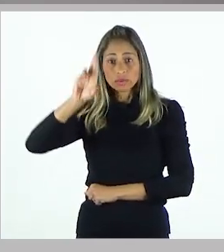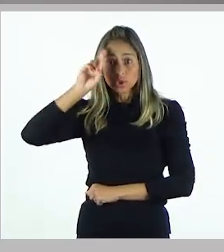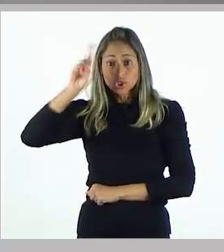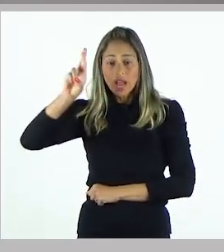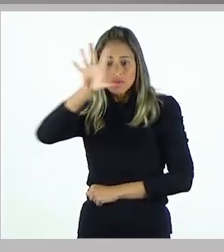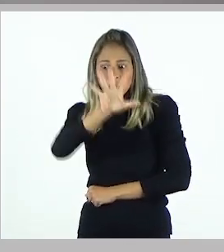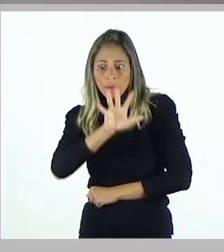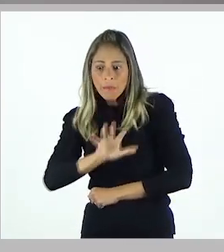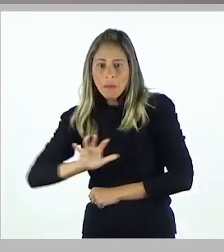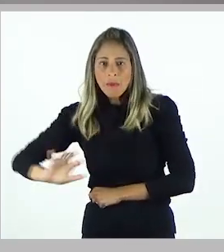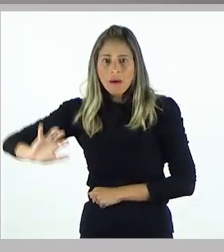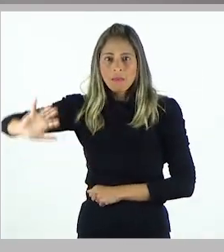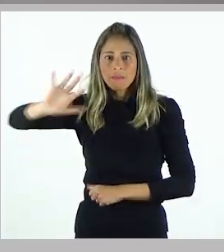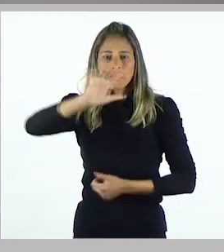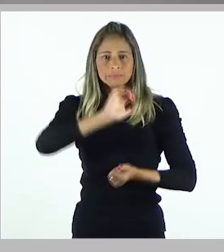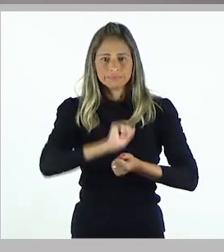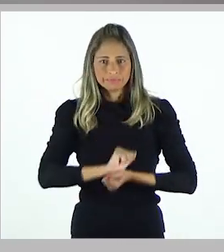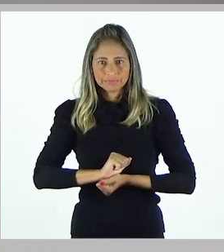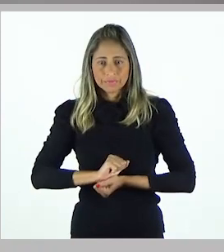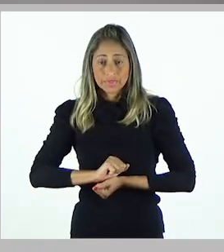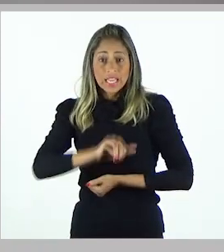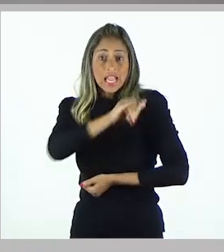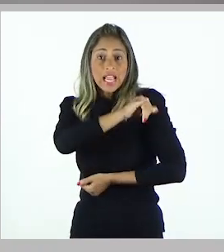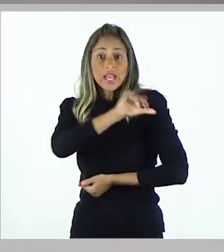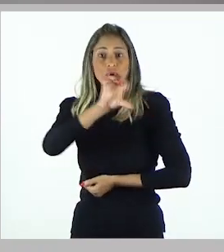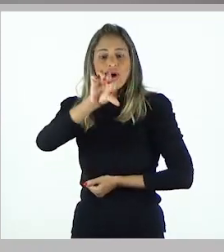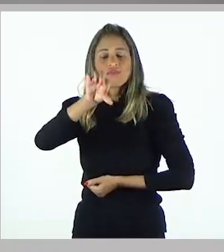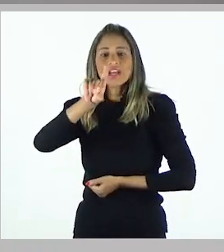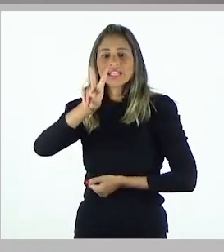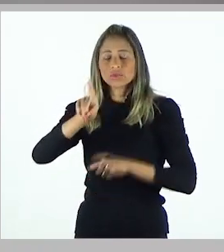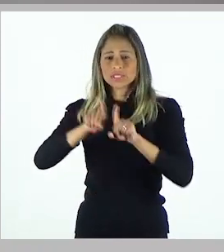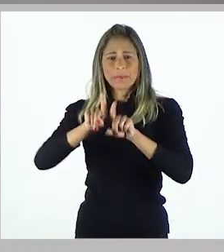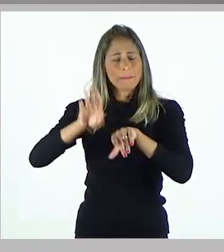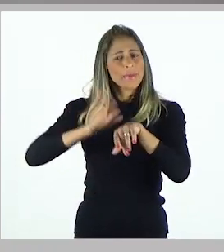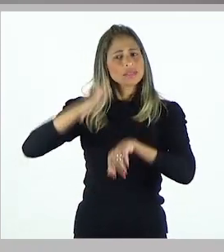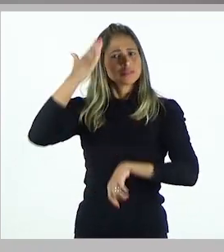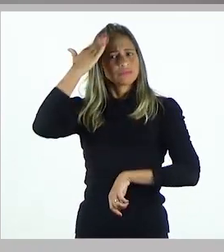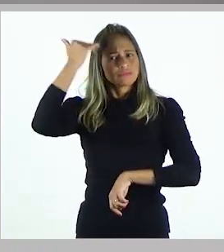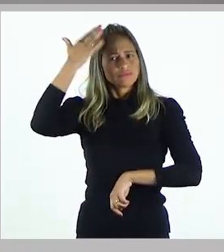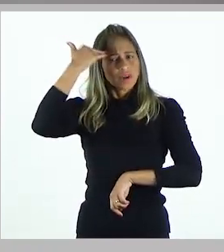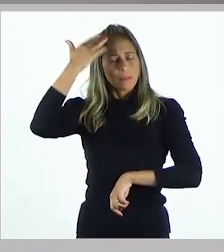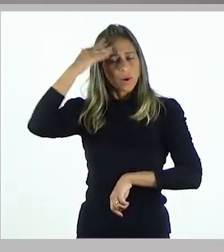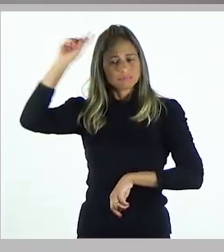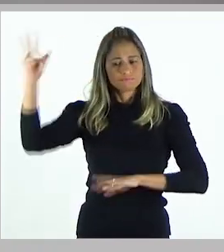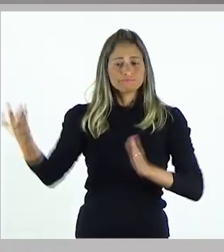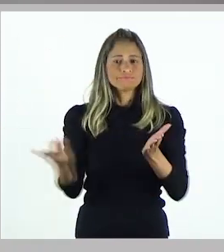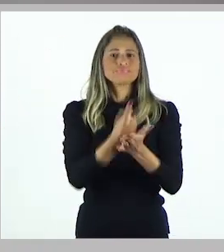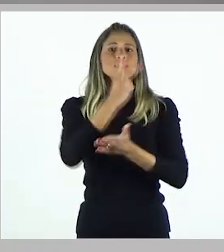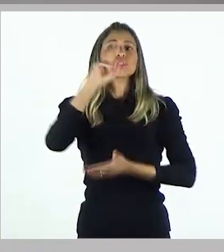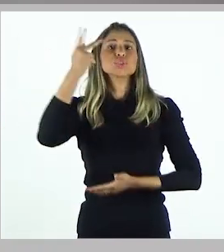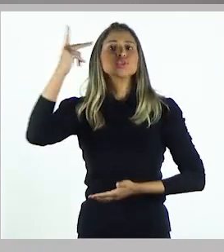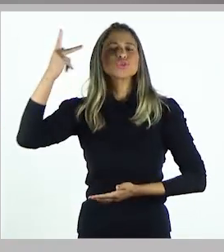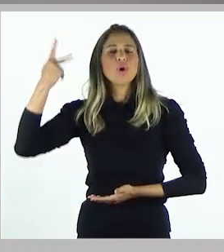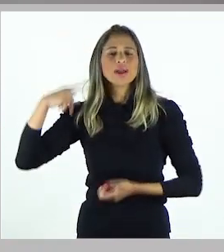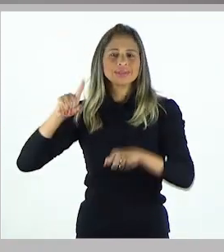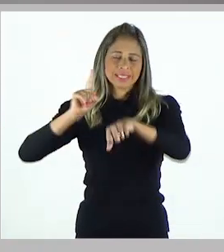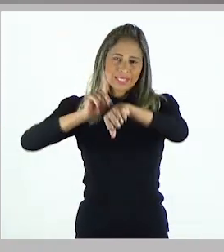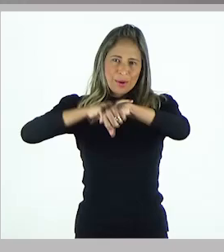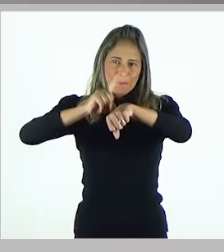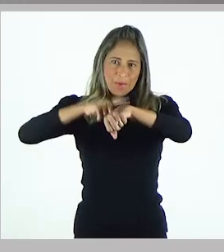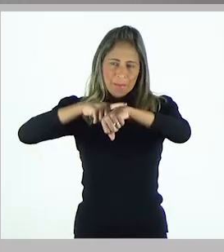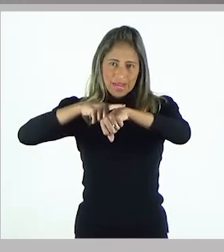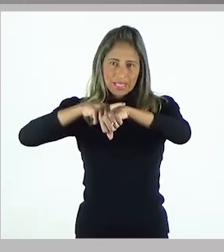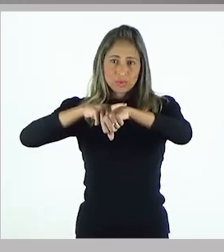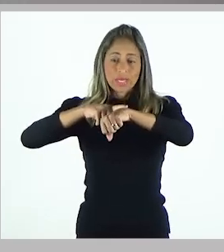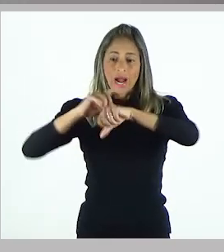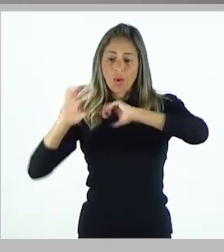178 chefes de Estado. A Rio 92, como também ficou conhecida, é um marco histórico por ser um